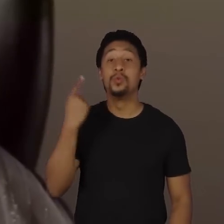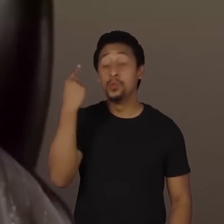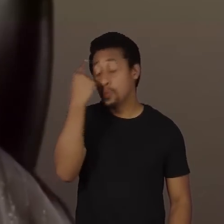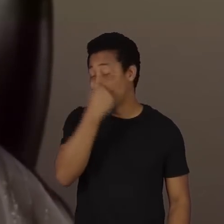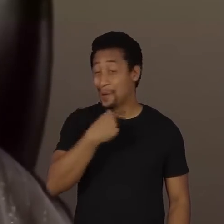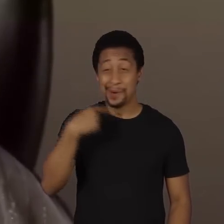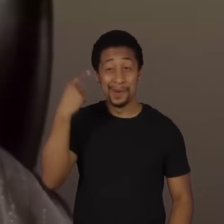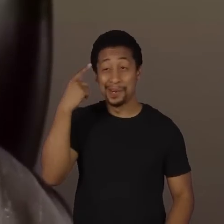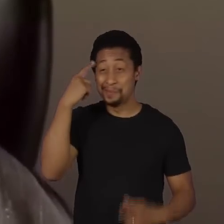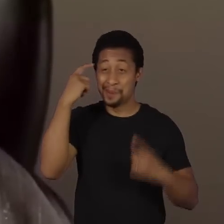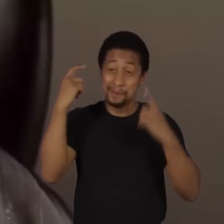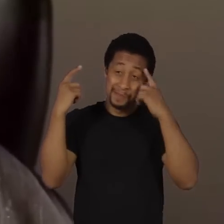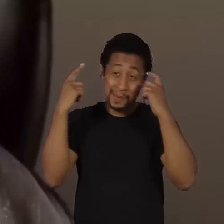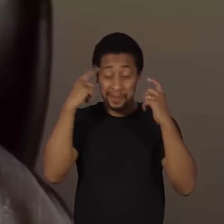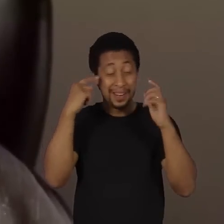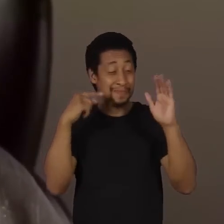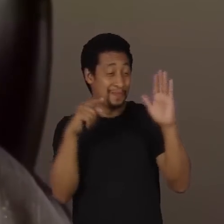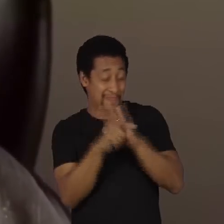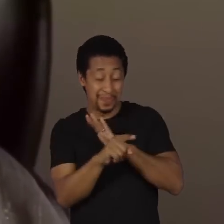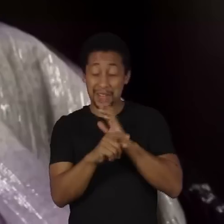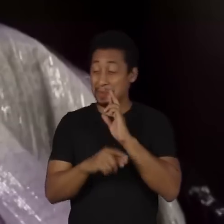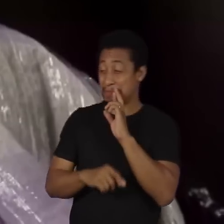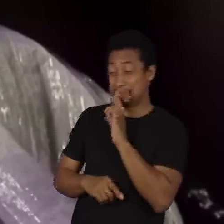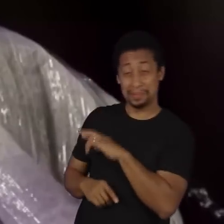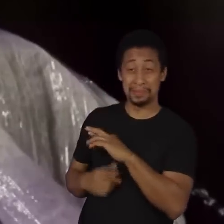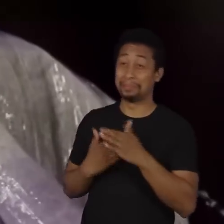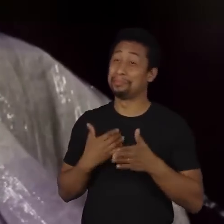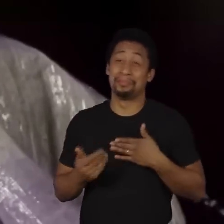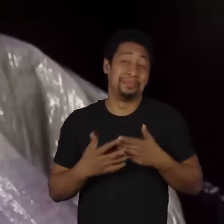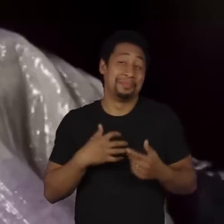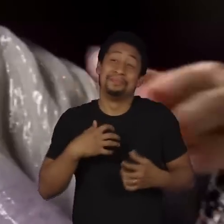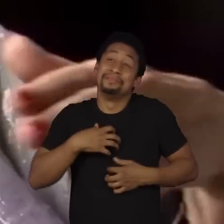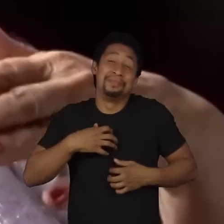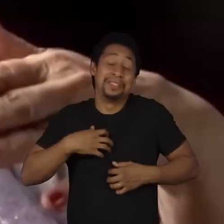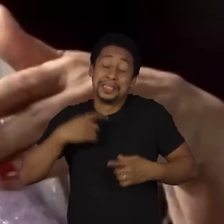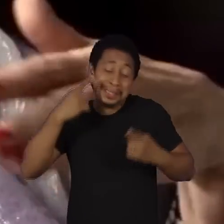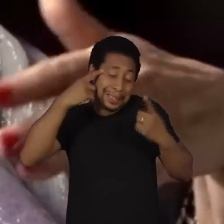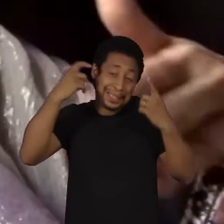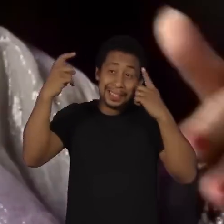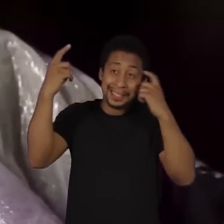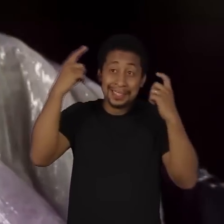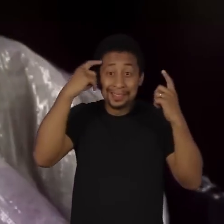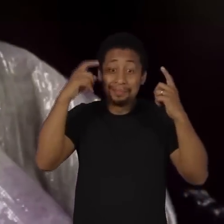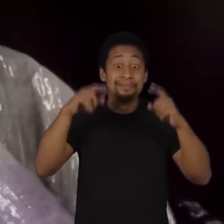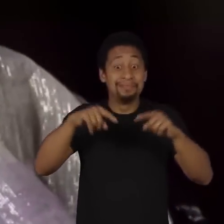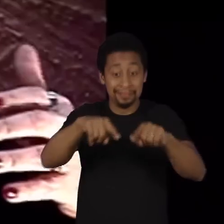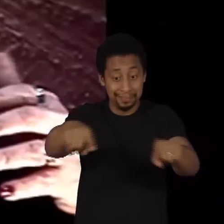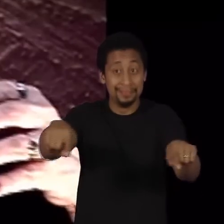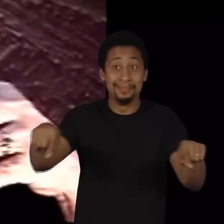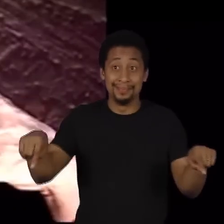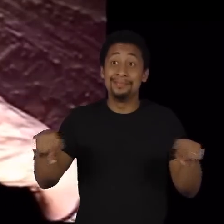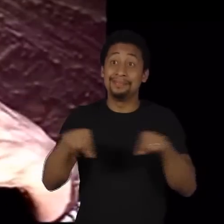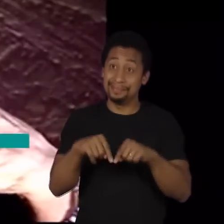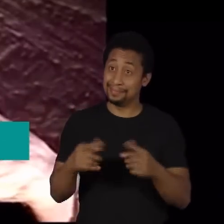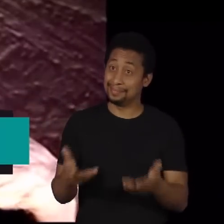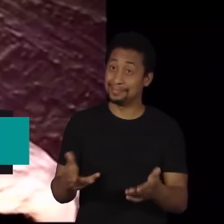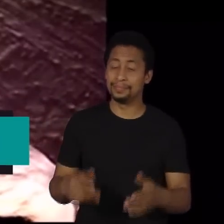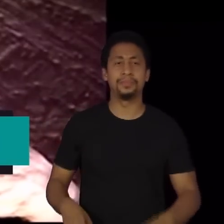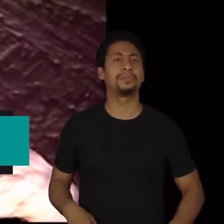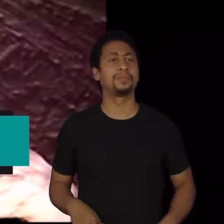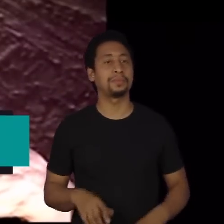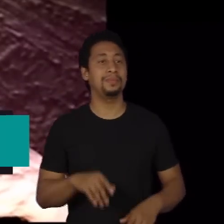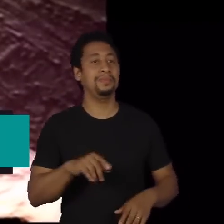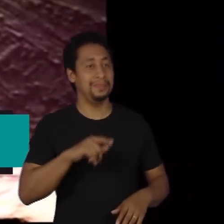na cabeça, eles me perguntavam, eu falava. E isso foi uma coisa inventada nessa sala. Tem gente que me